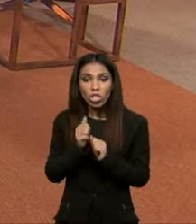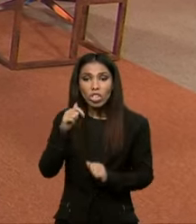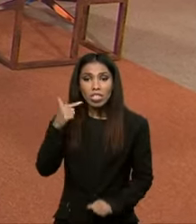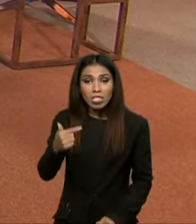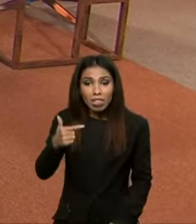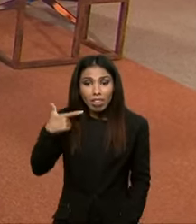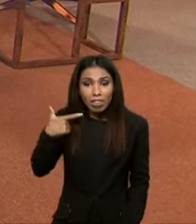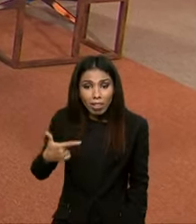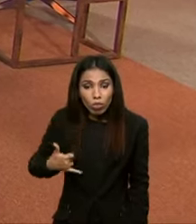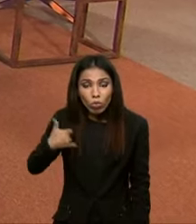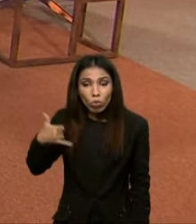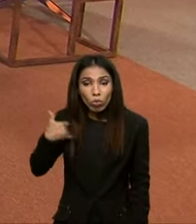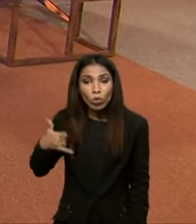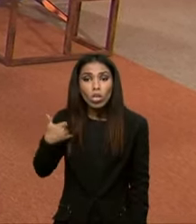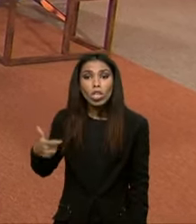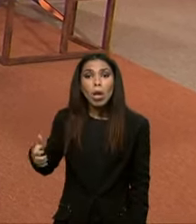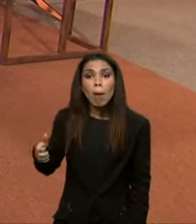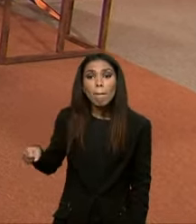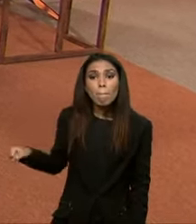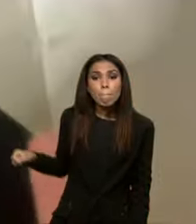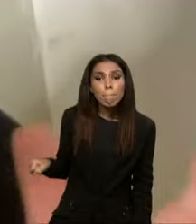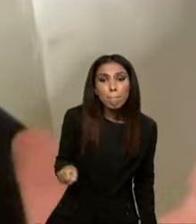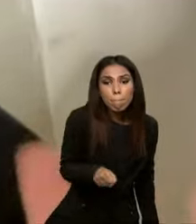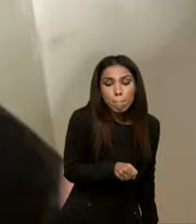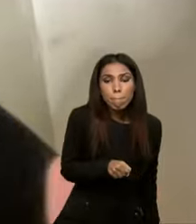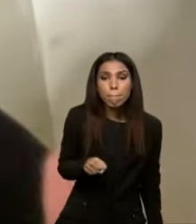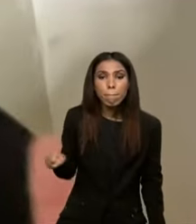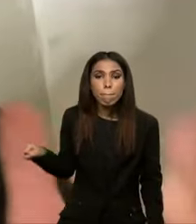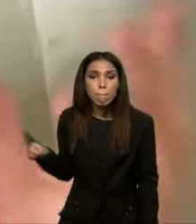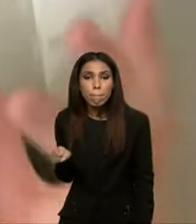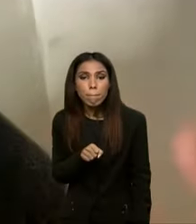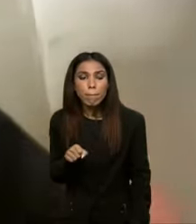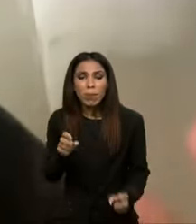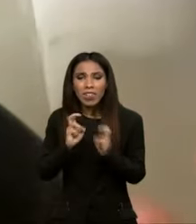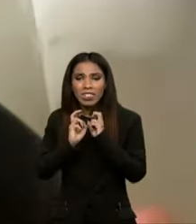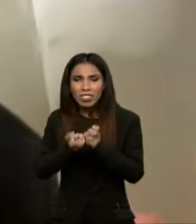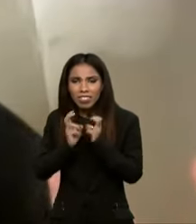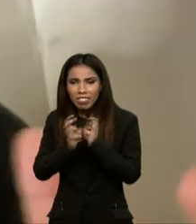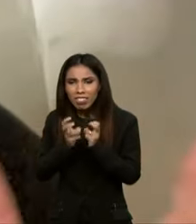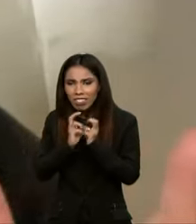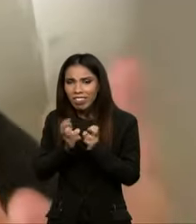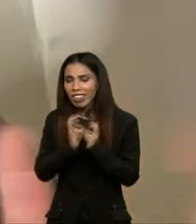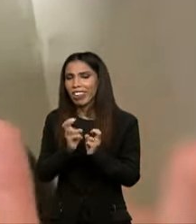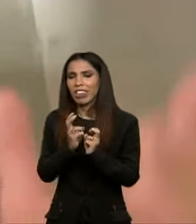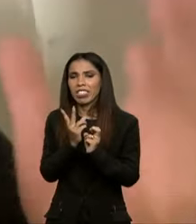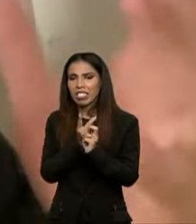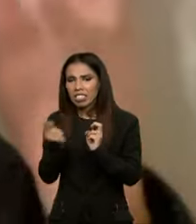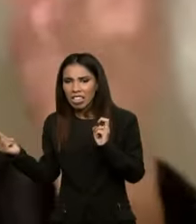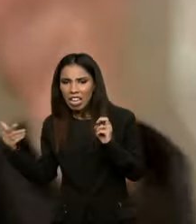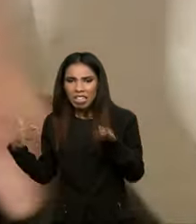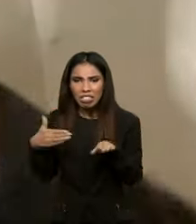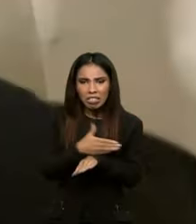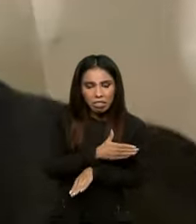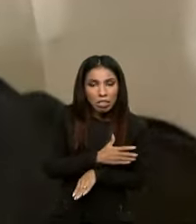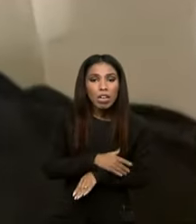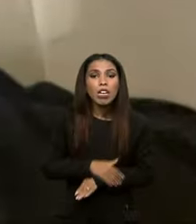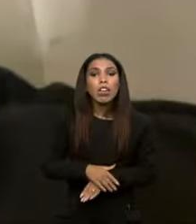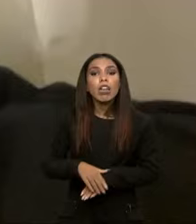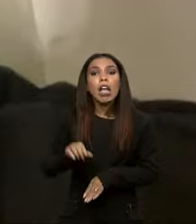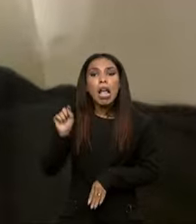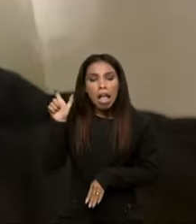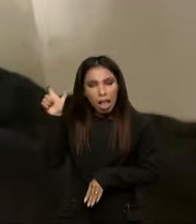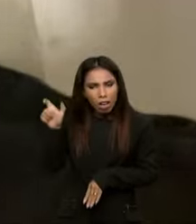anos de idade, carregando mala para cima e para baixo. Maravilhosa, manda andando beijos. Em trem, saindo de trem. É, para mim, ela é uma